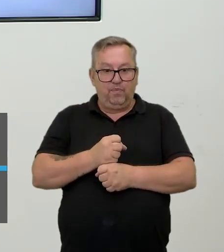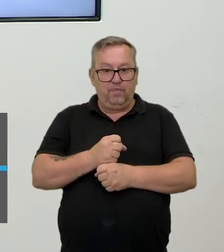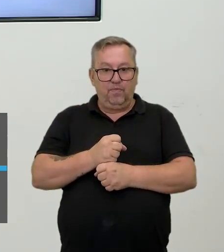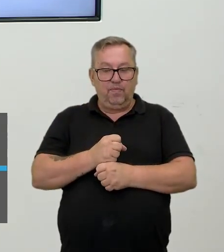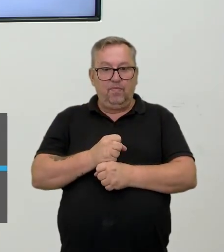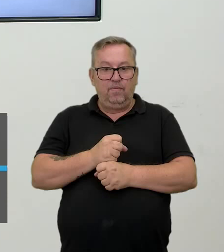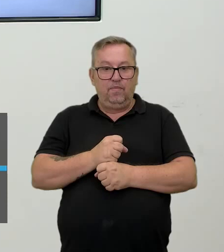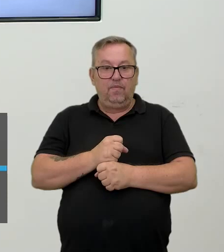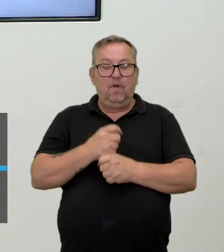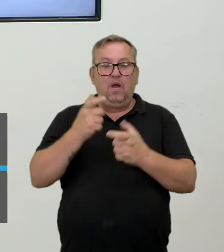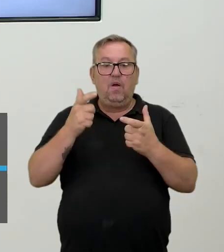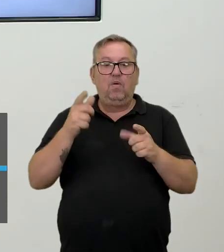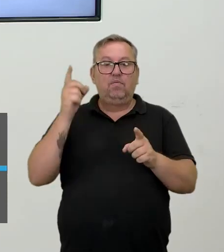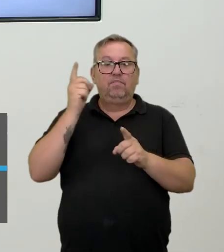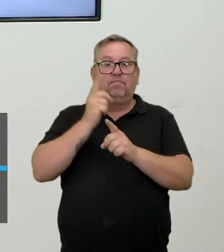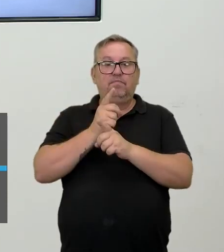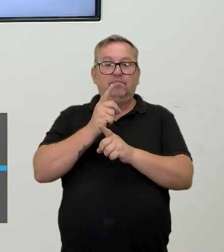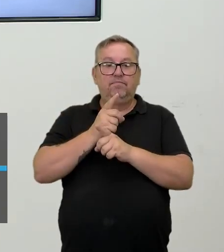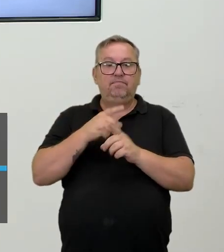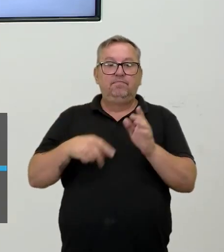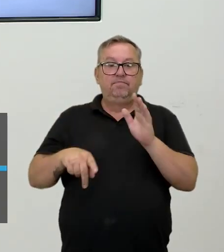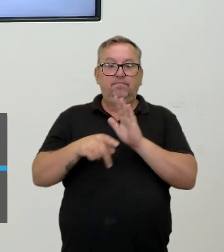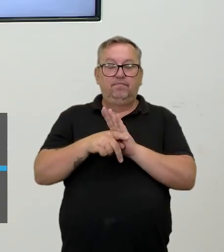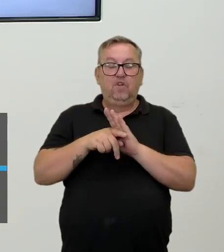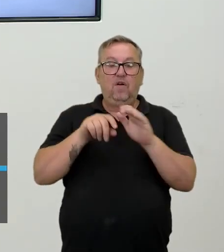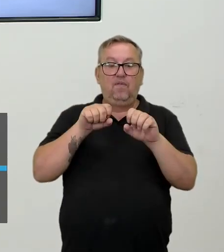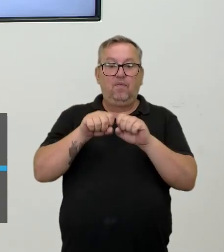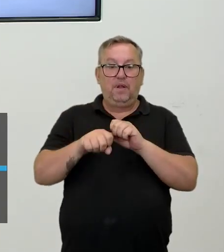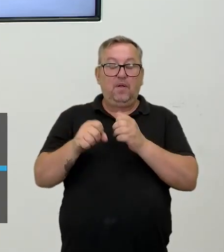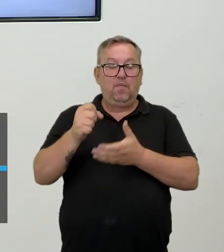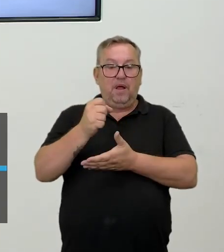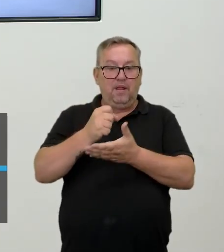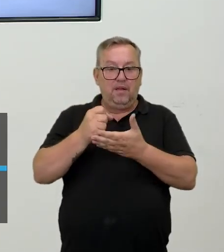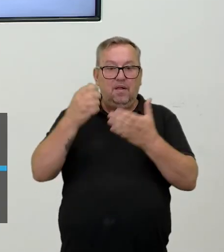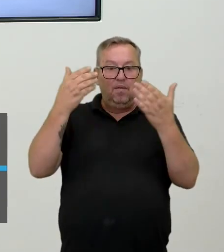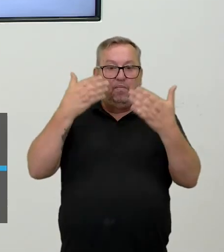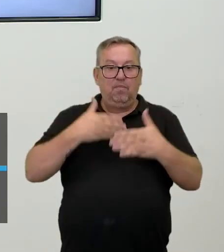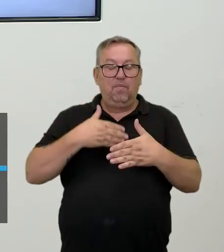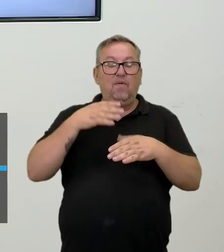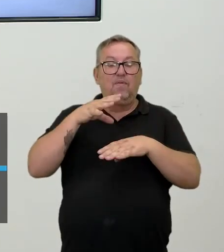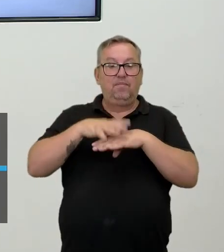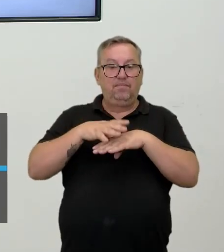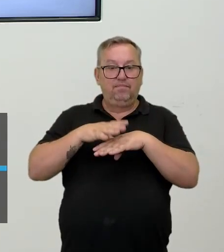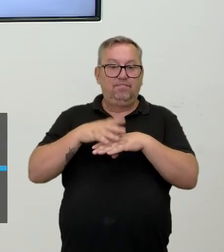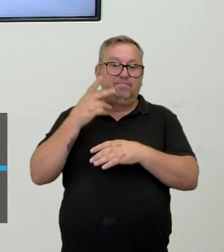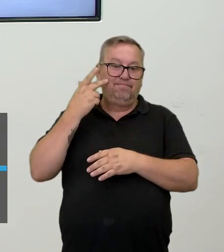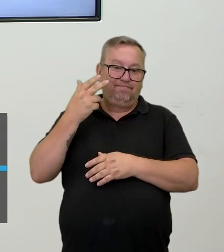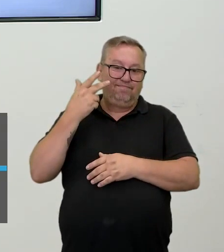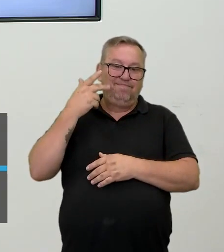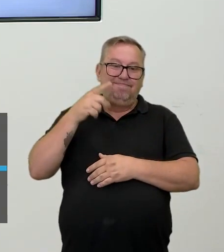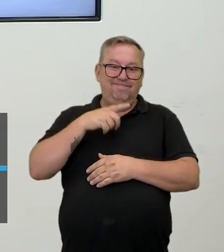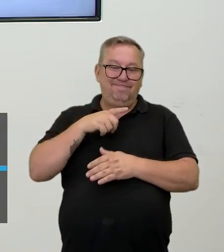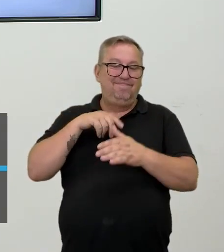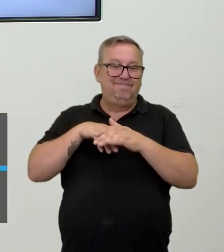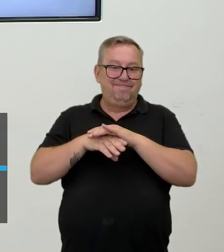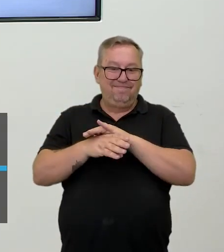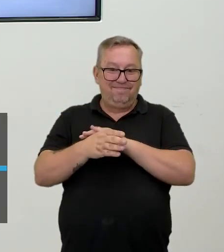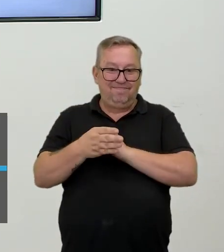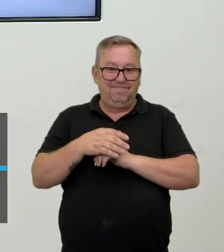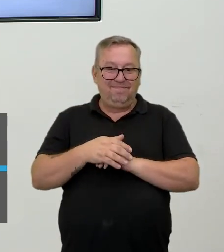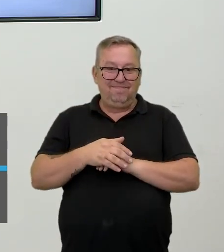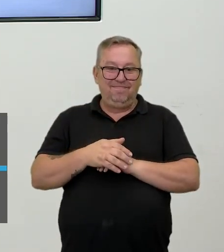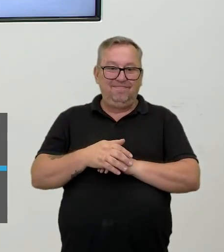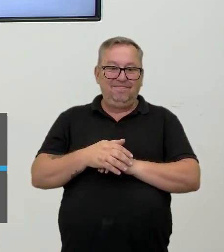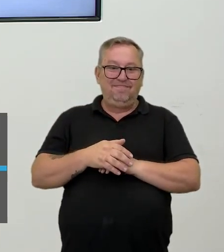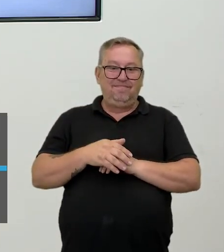que você vai encontrar isso? Lá na formação geral básica. As aulas de matemática tradicionais, né, aquelas que te dão o alicerce, te dão